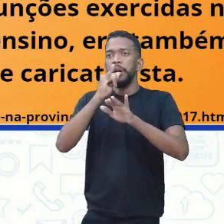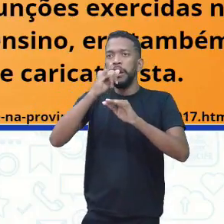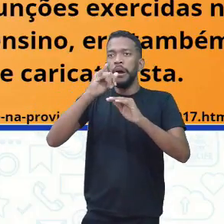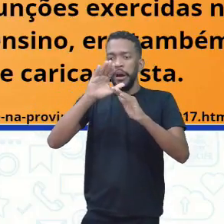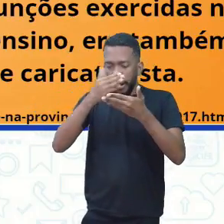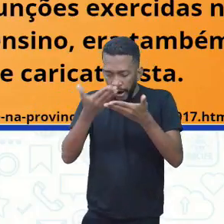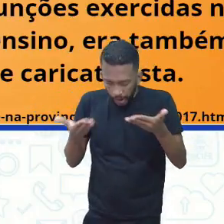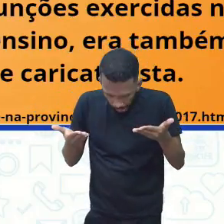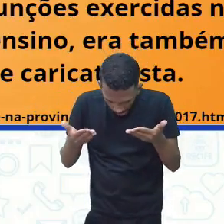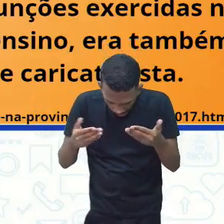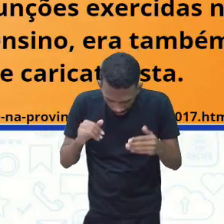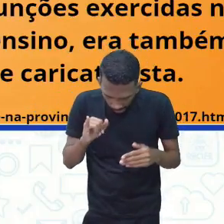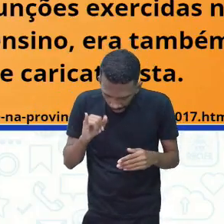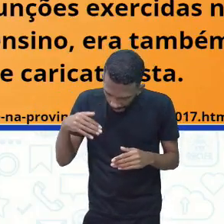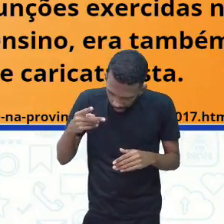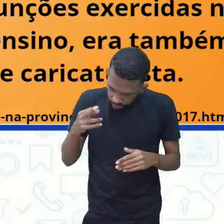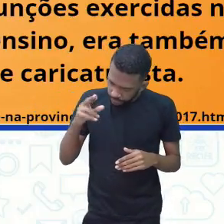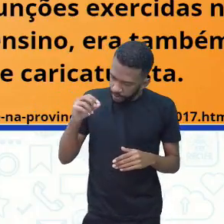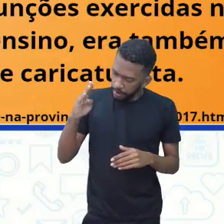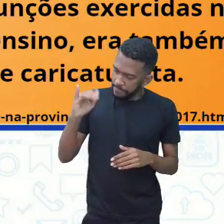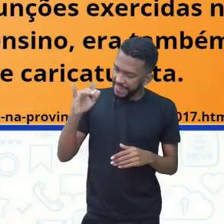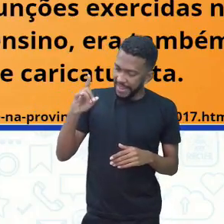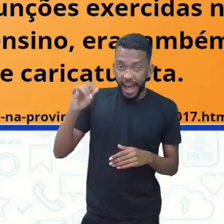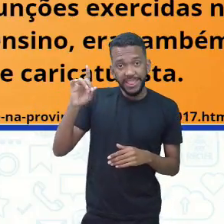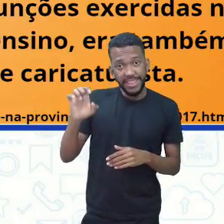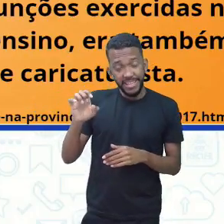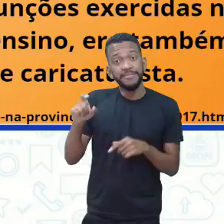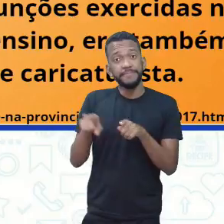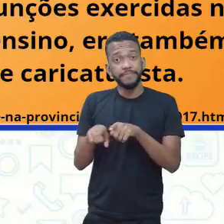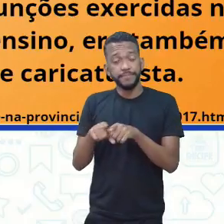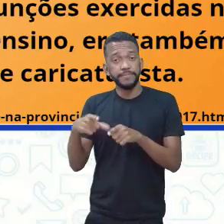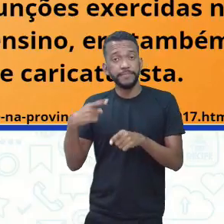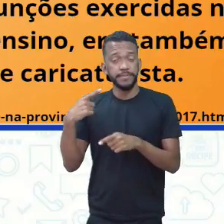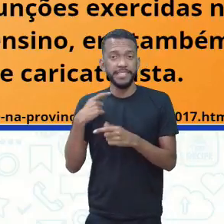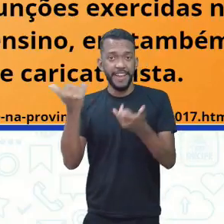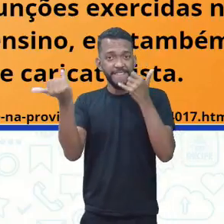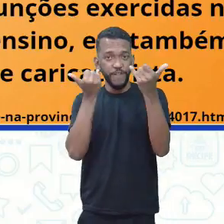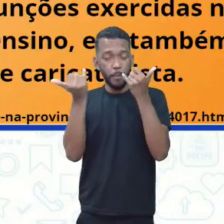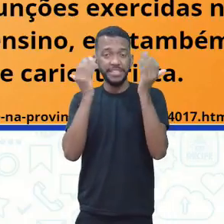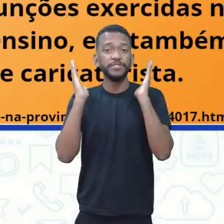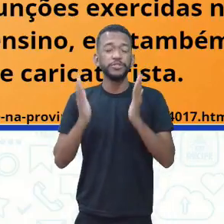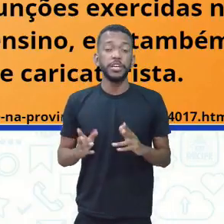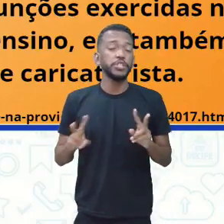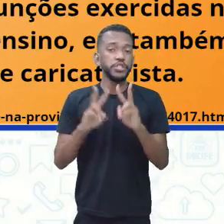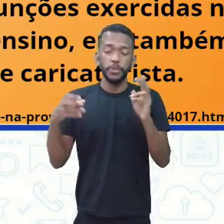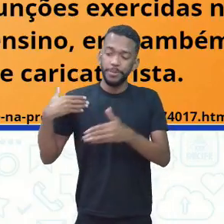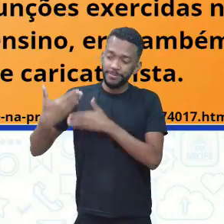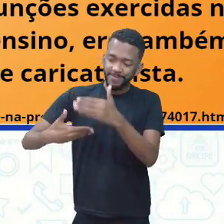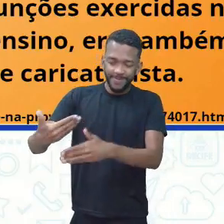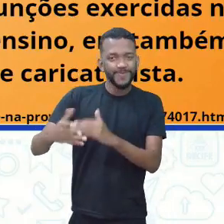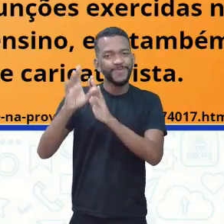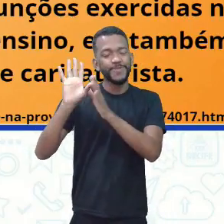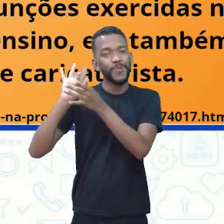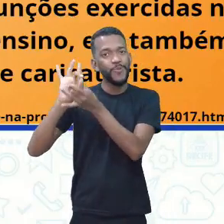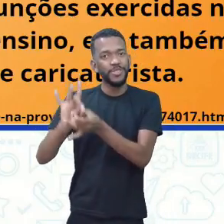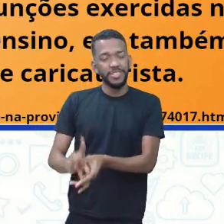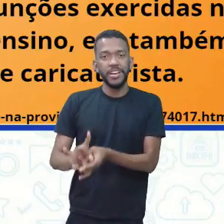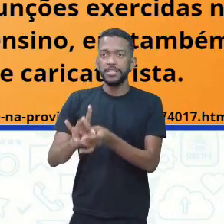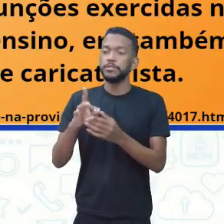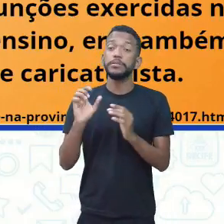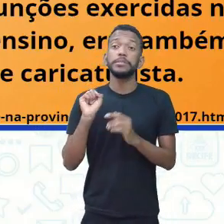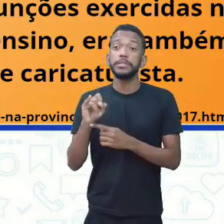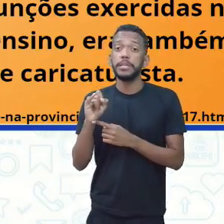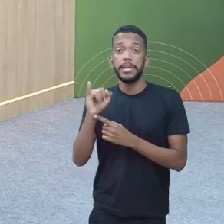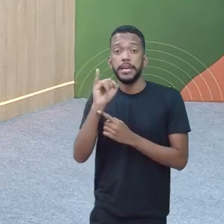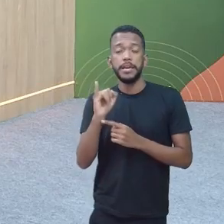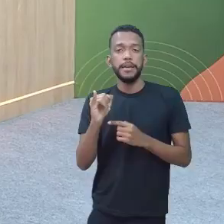número aqui. Então, a gente tem informações que dão esse contexto, embora elas não estejam em